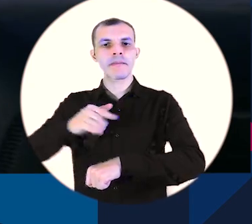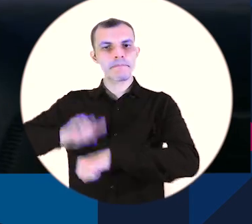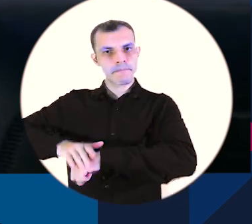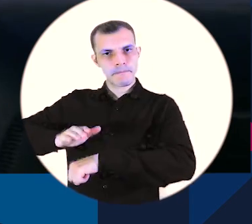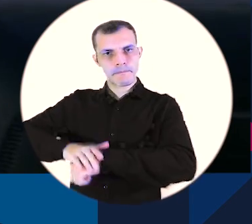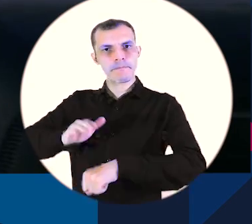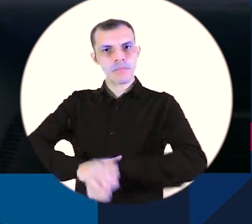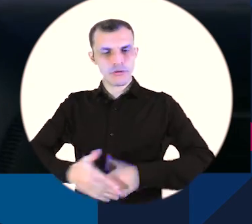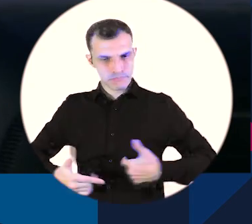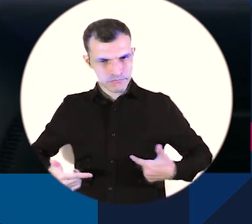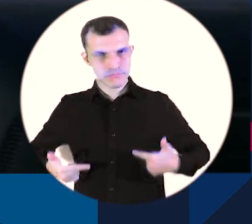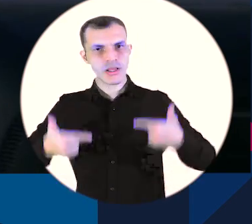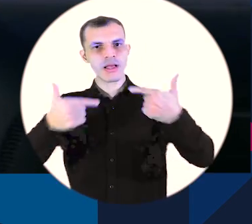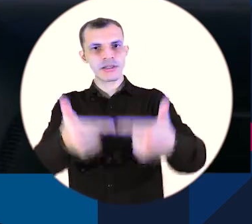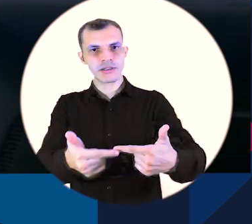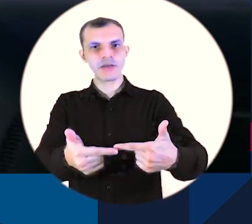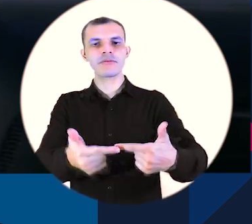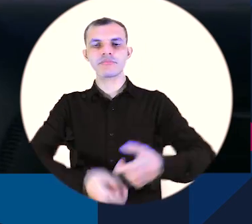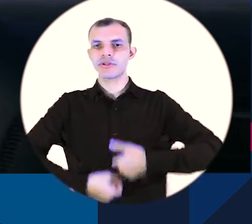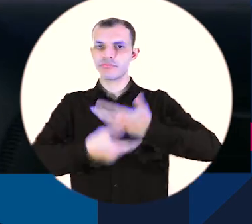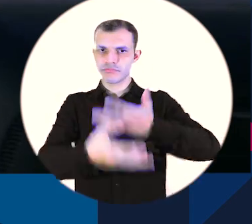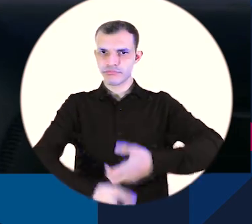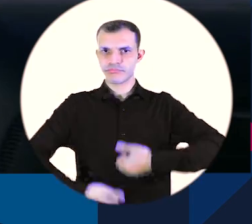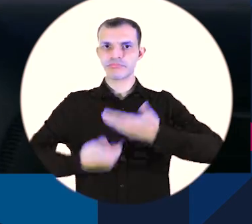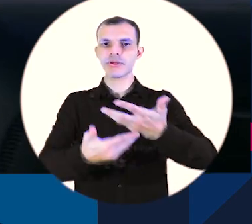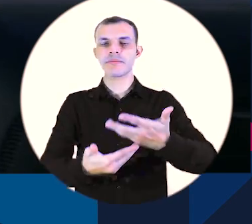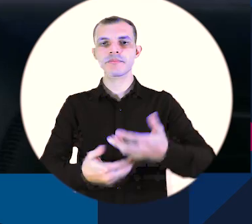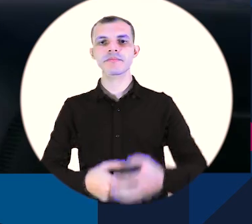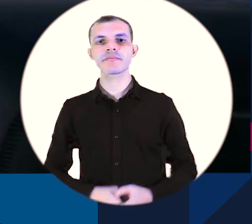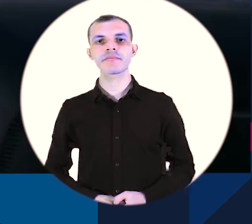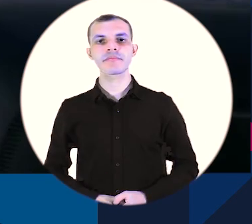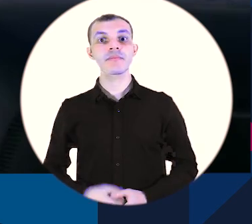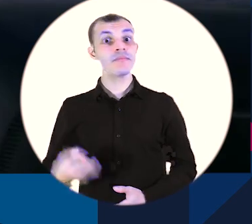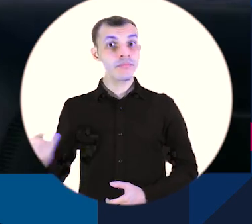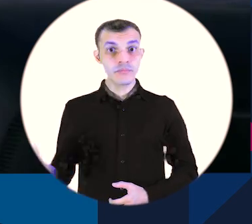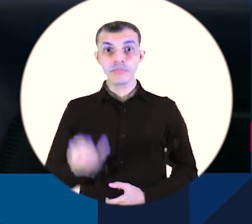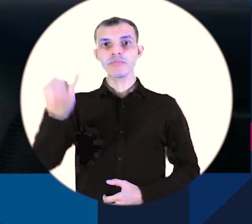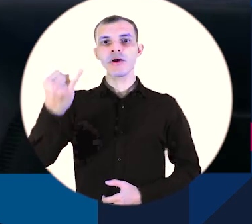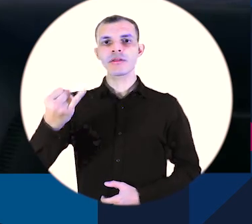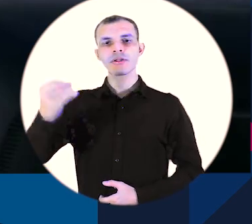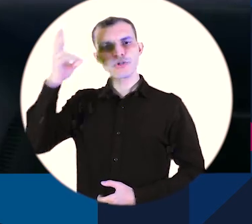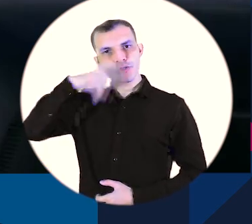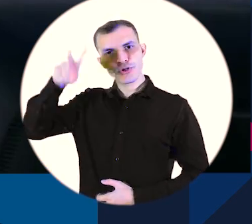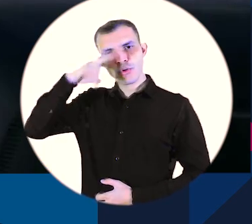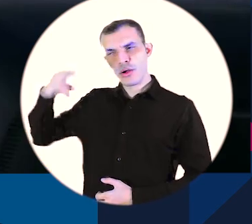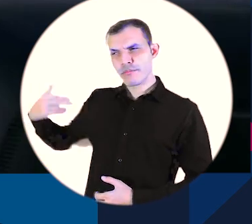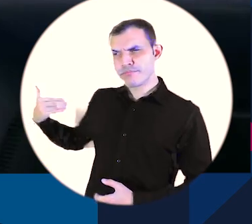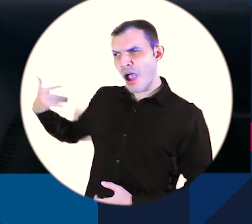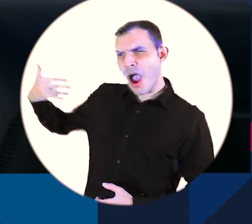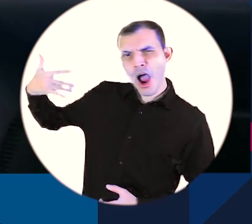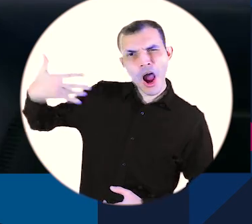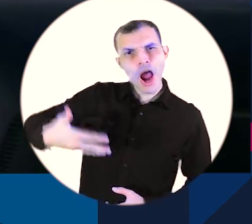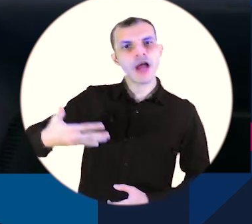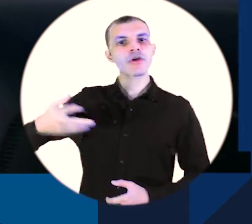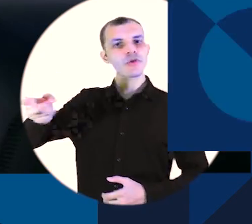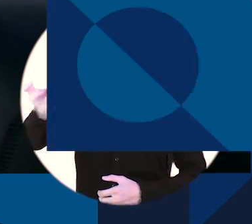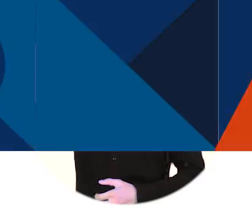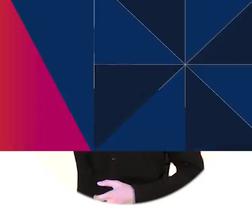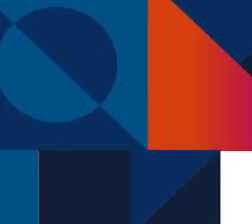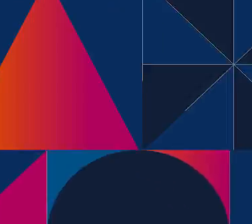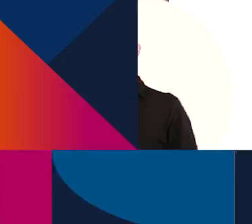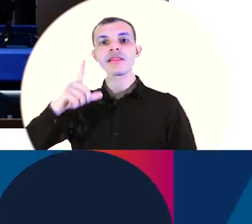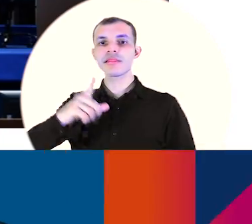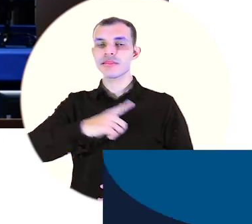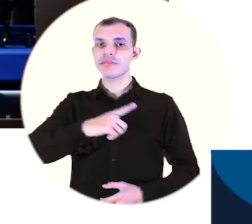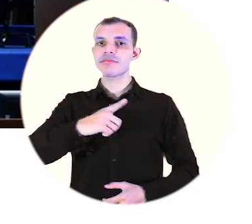inviolabilidade no exercício da profissão, dos seus atos, de suas manifestações. A relevância histórica e cultural dos